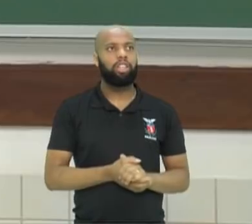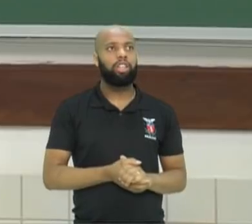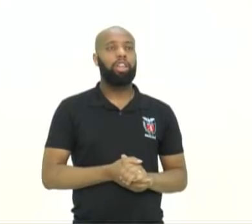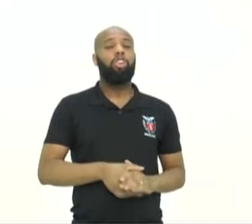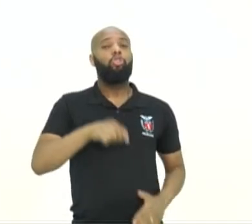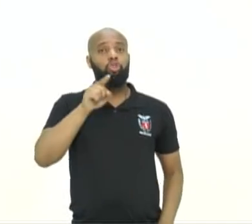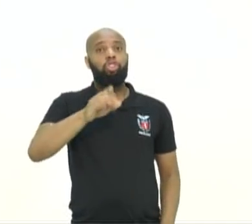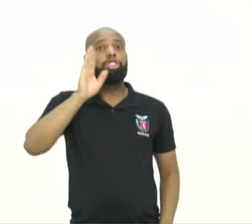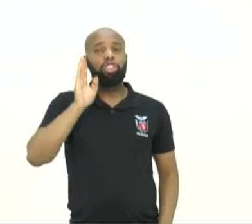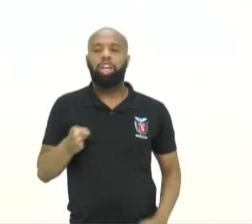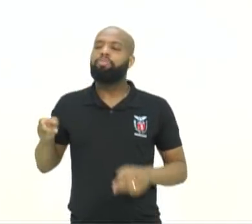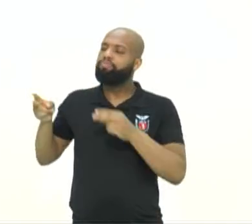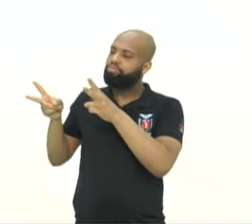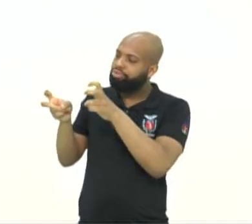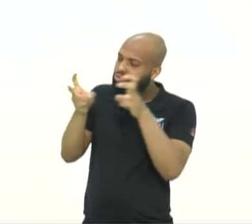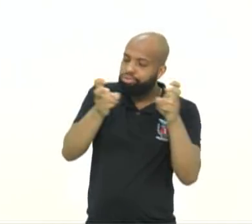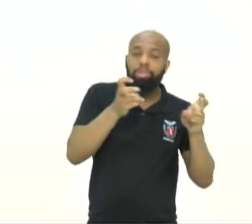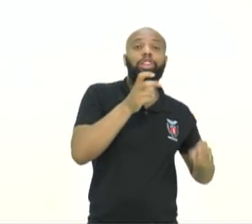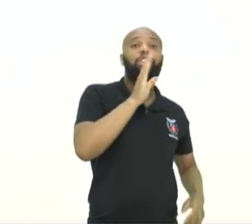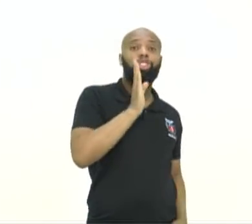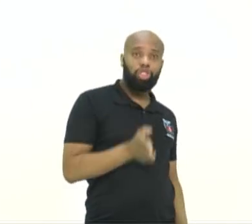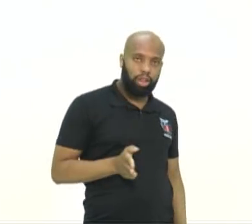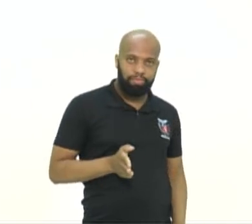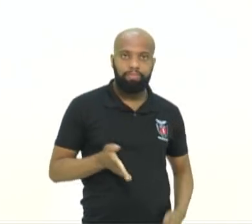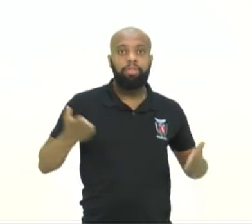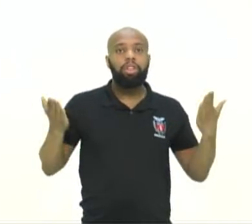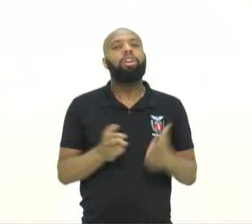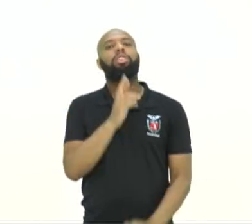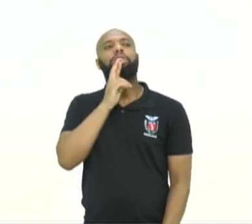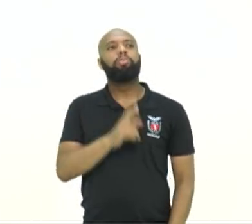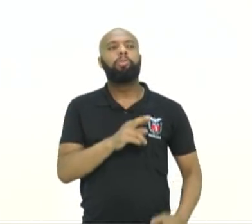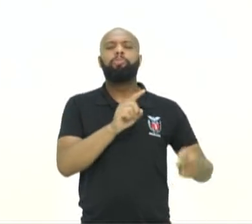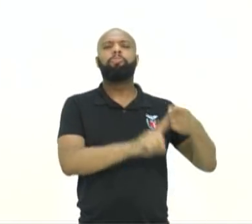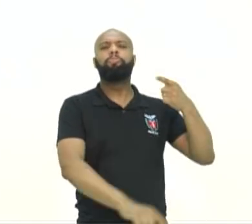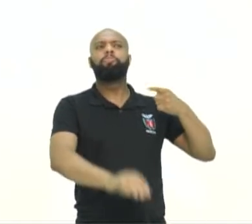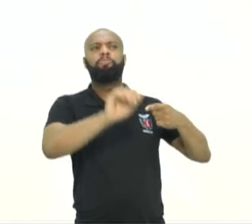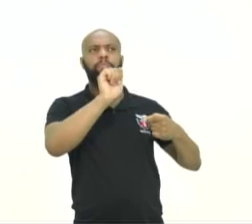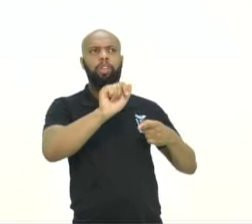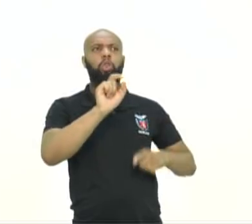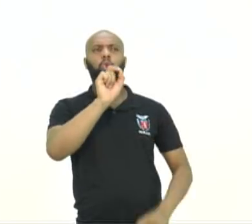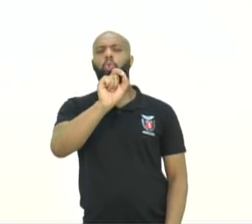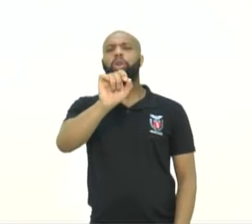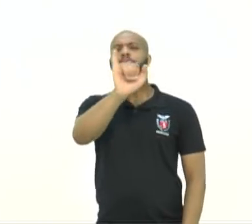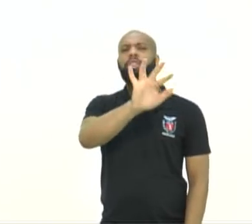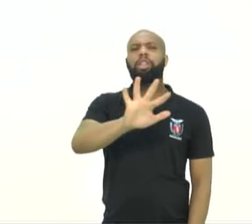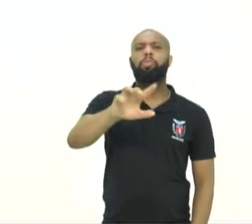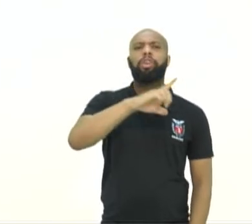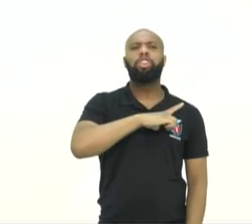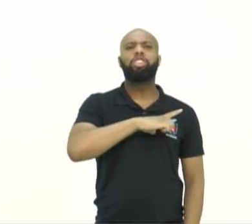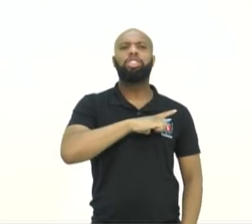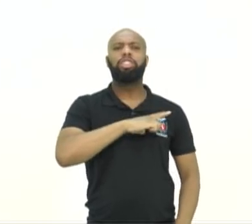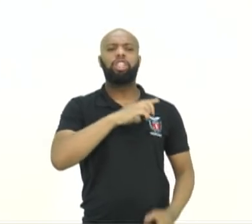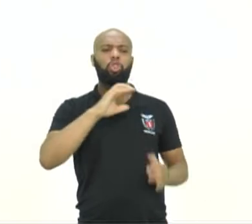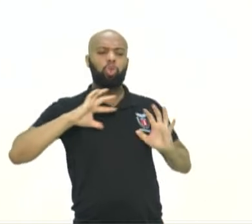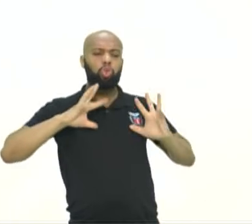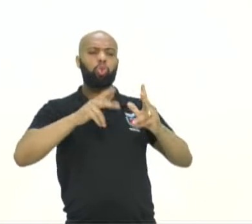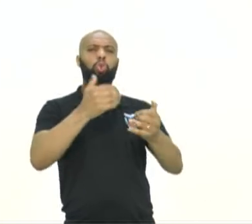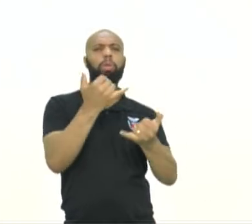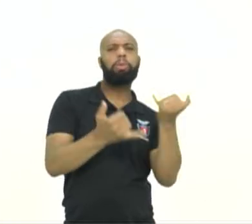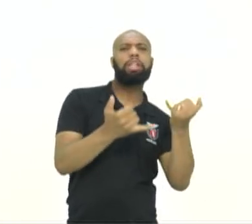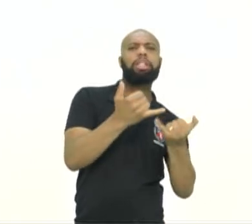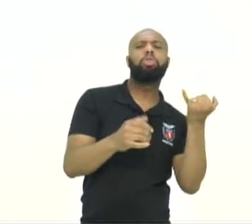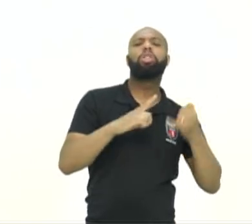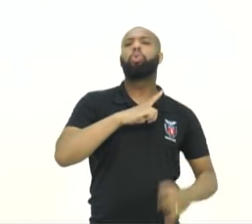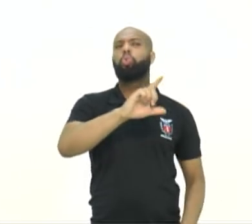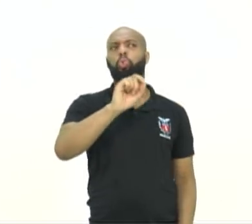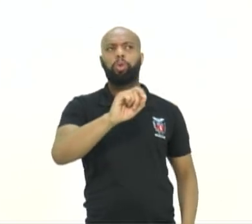Após observar as imagens, responda. Letra A. O que as imagens têm em comum? Letra